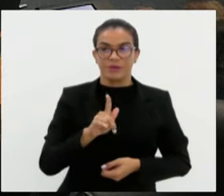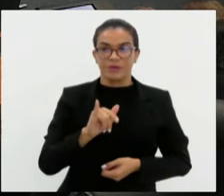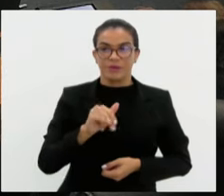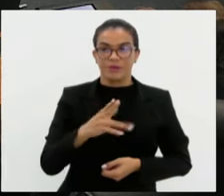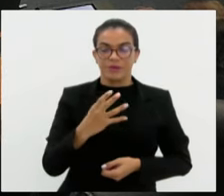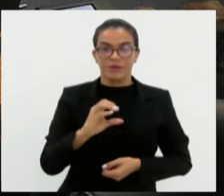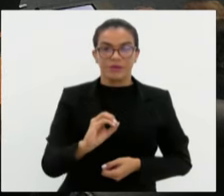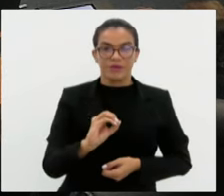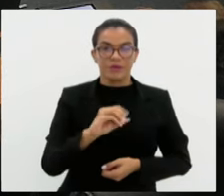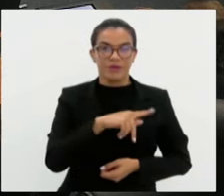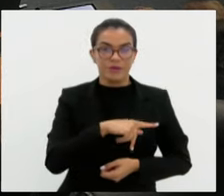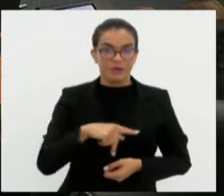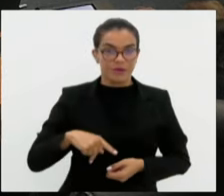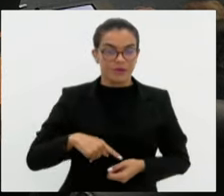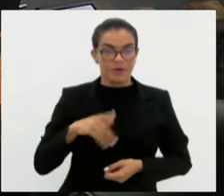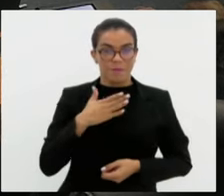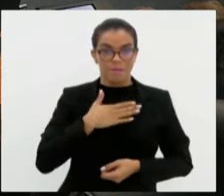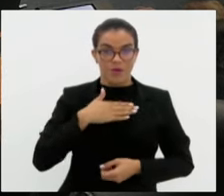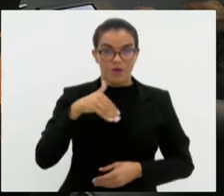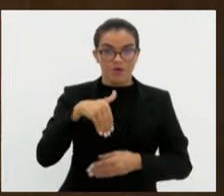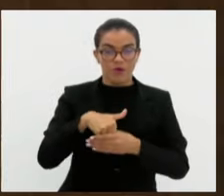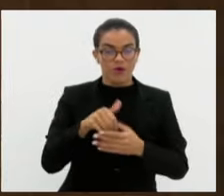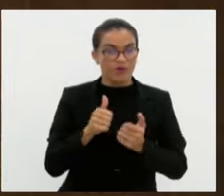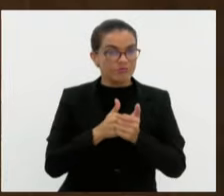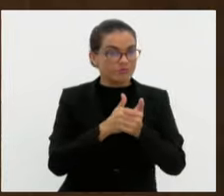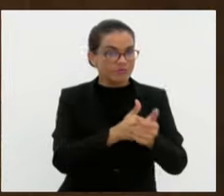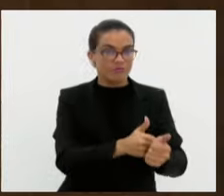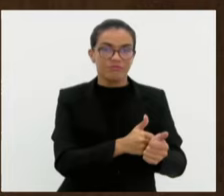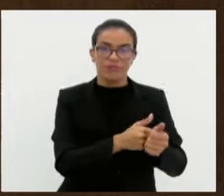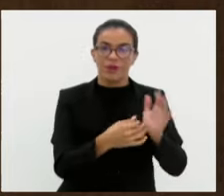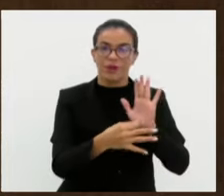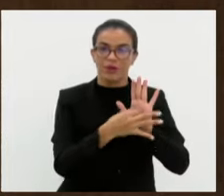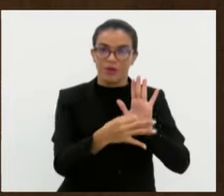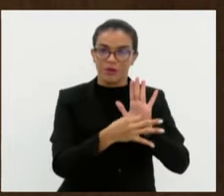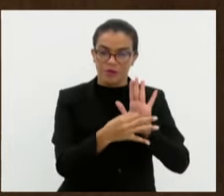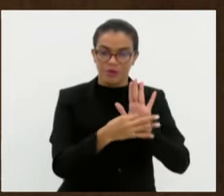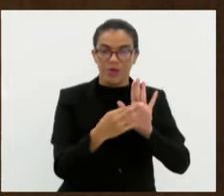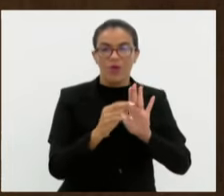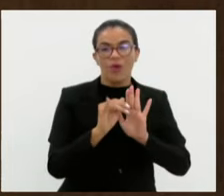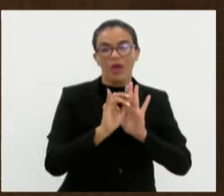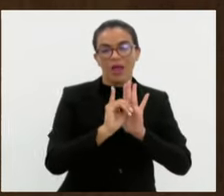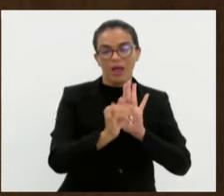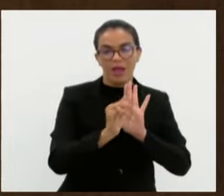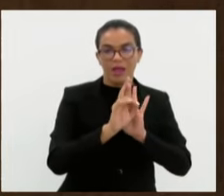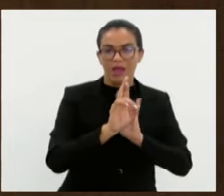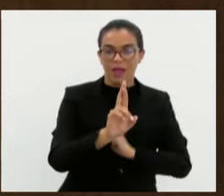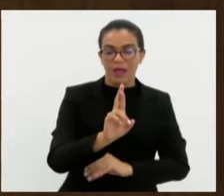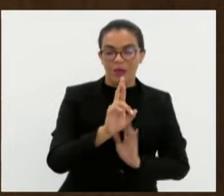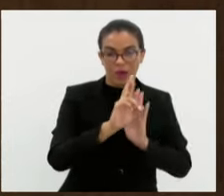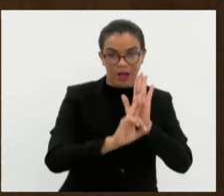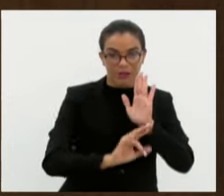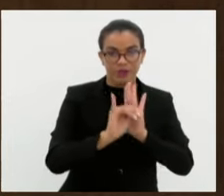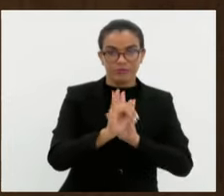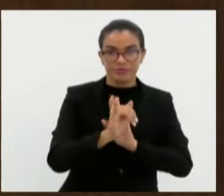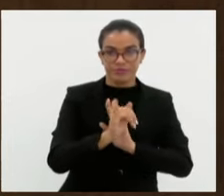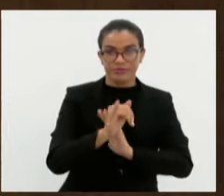Senhor presidente, o meu voto é acompanhando o parecer da lavra do relator, presidente Rodrigo Amorim.